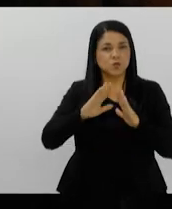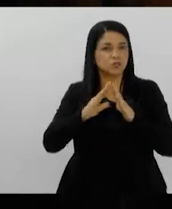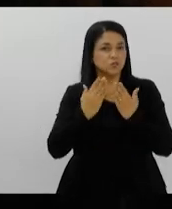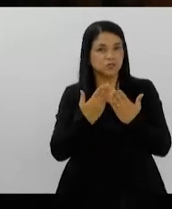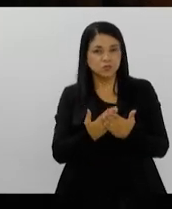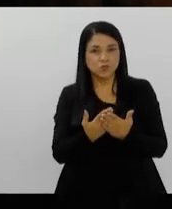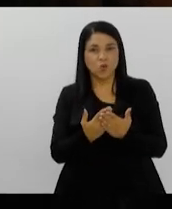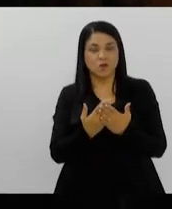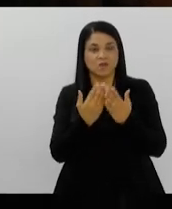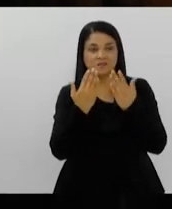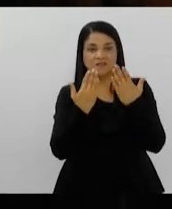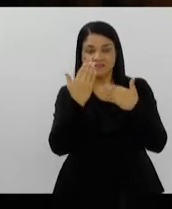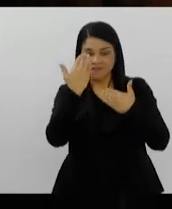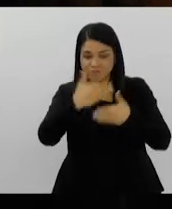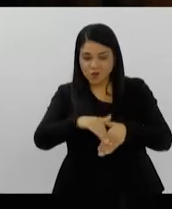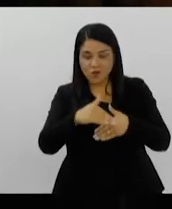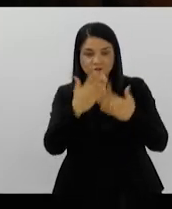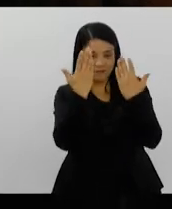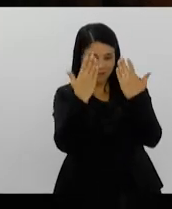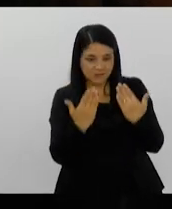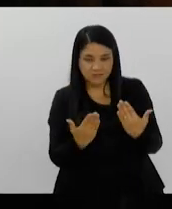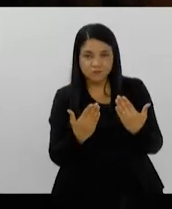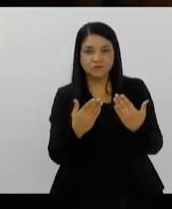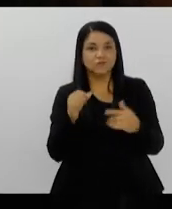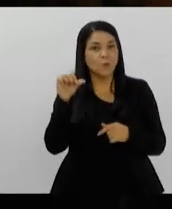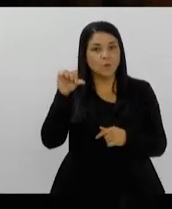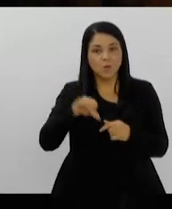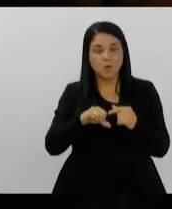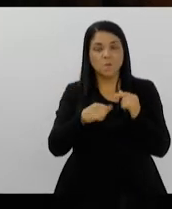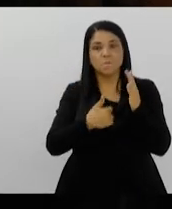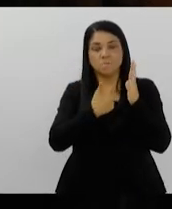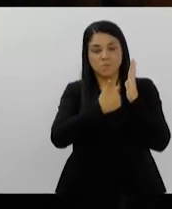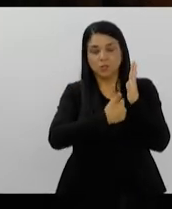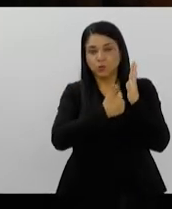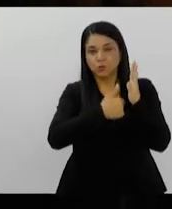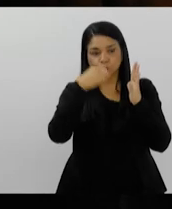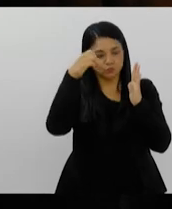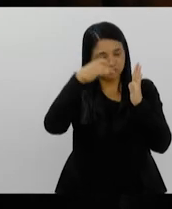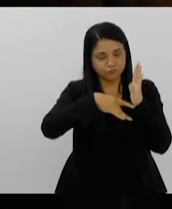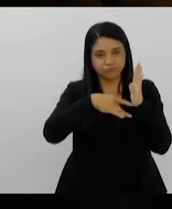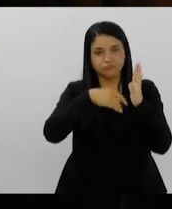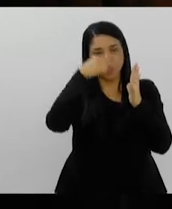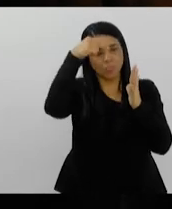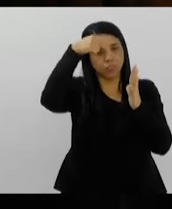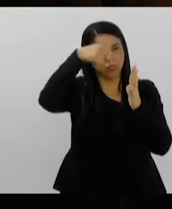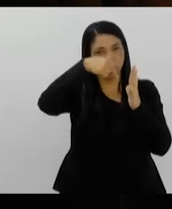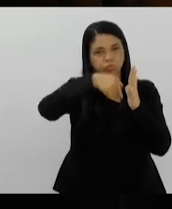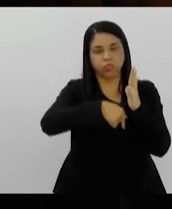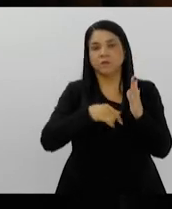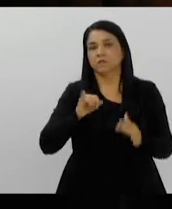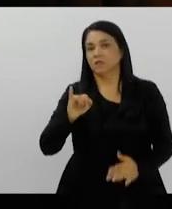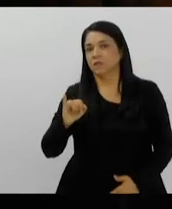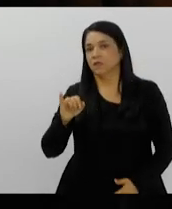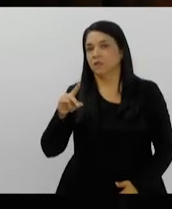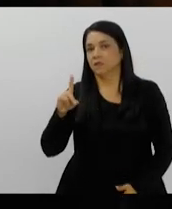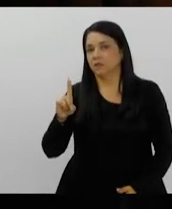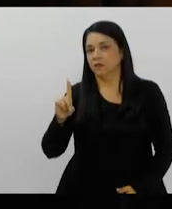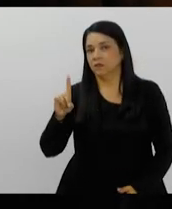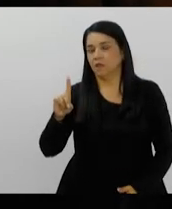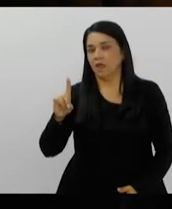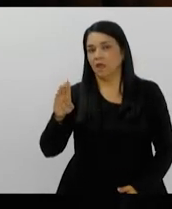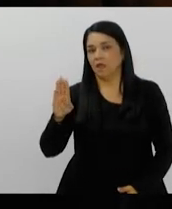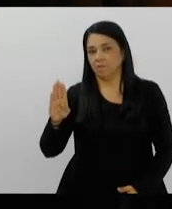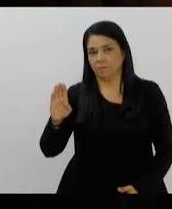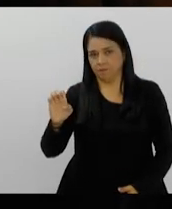as avaliações. O Rio de Janeiro está em penúltimo no IDEB. Despencou mais uma vez. Quem paga mal colhe